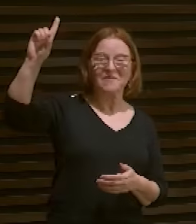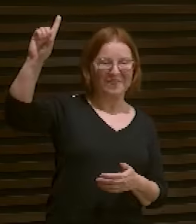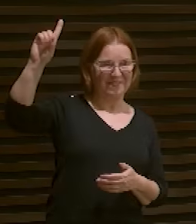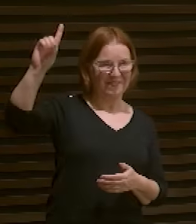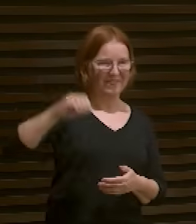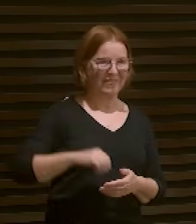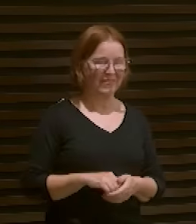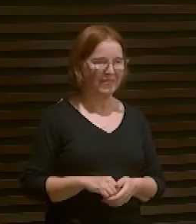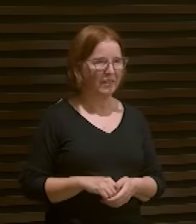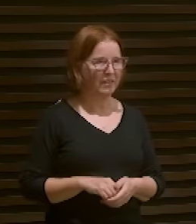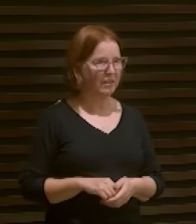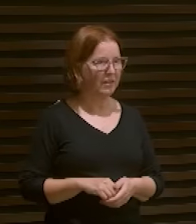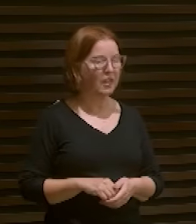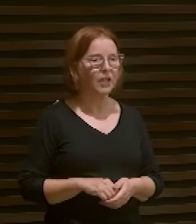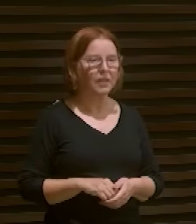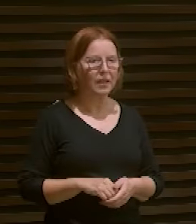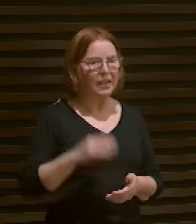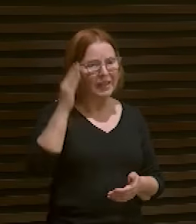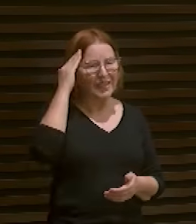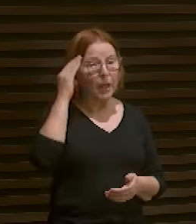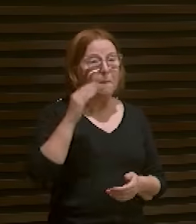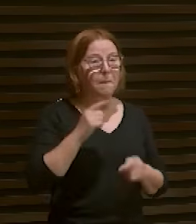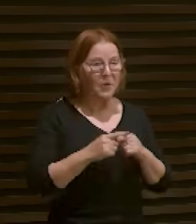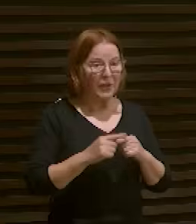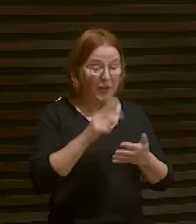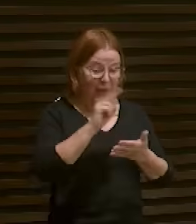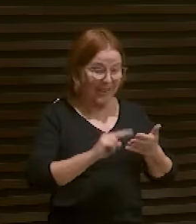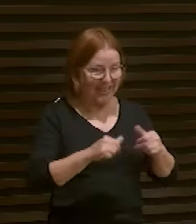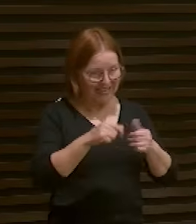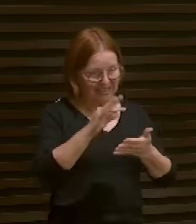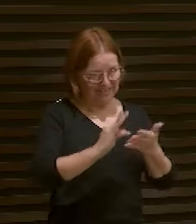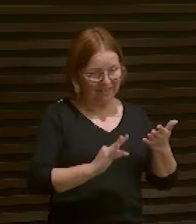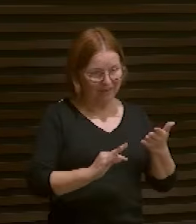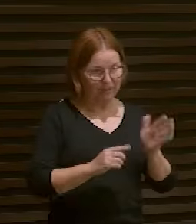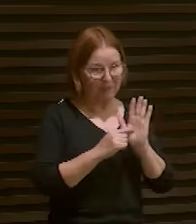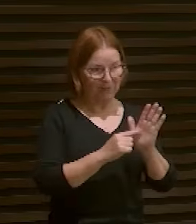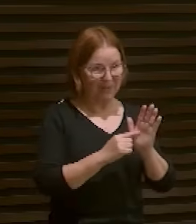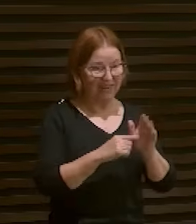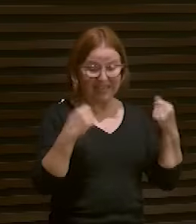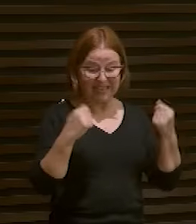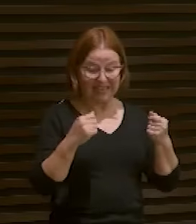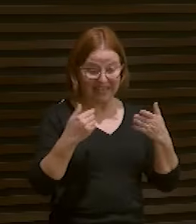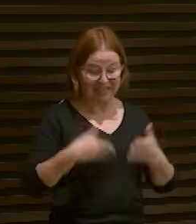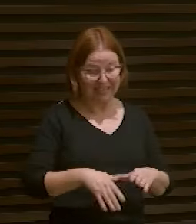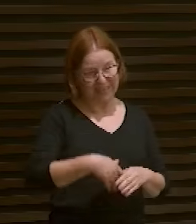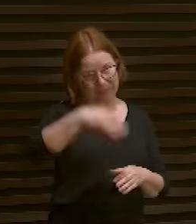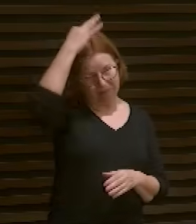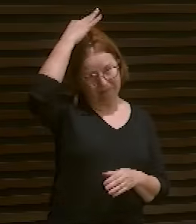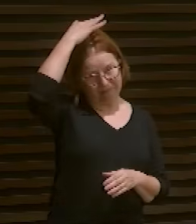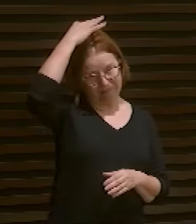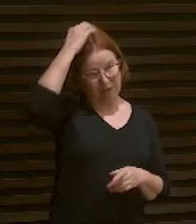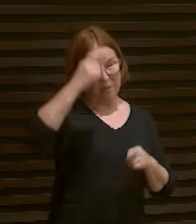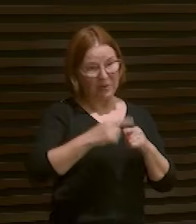Você sabe por que eu li esse texto aqui? Para mostrar para você a necessidade do novo nascimento.